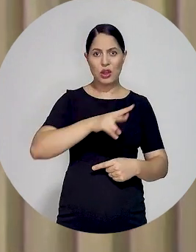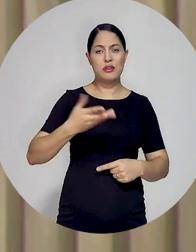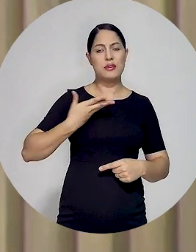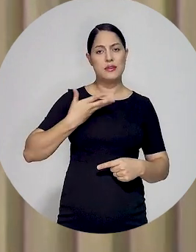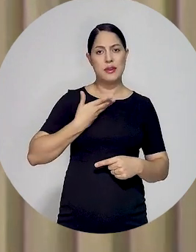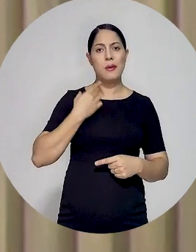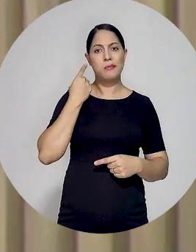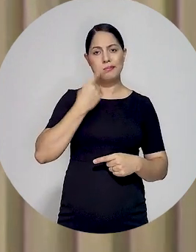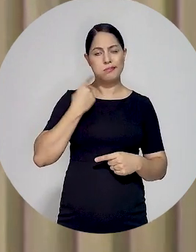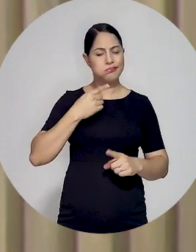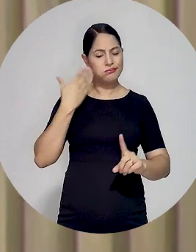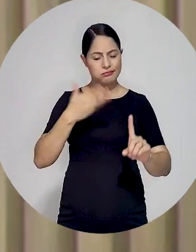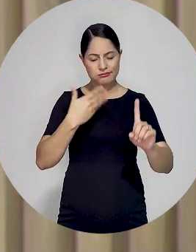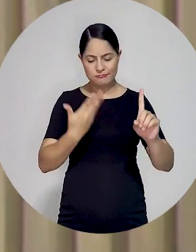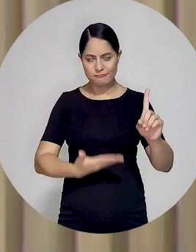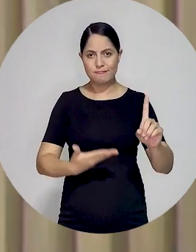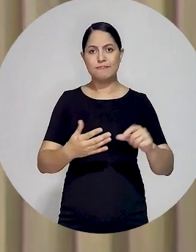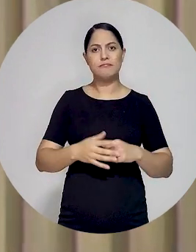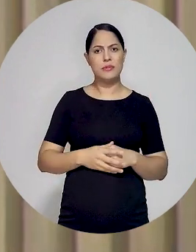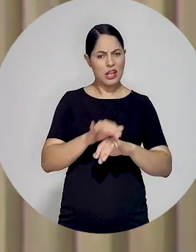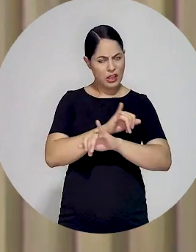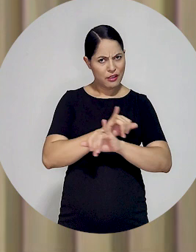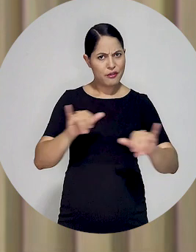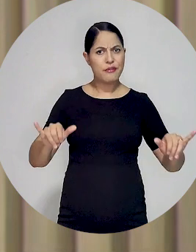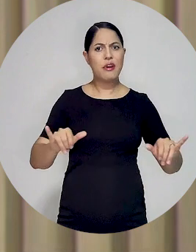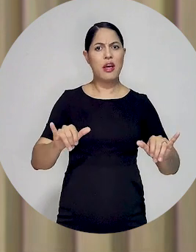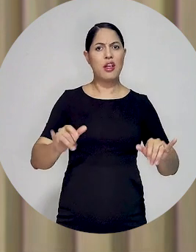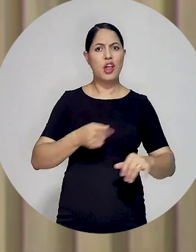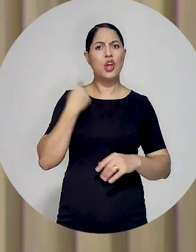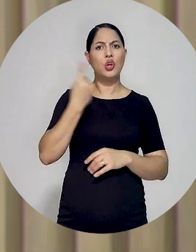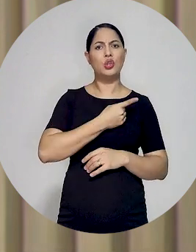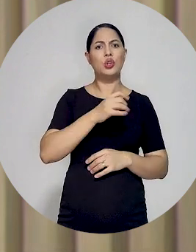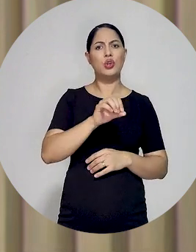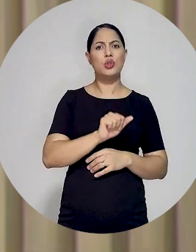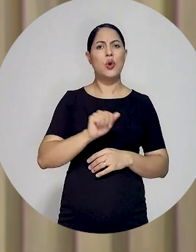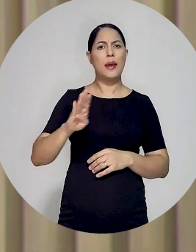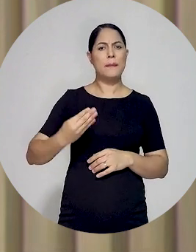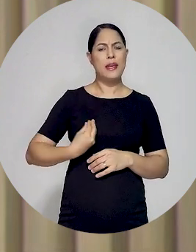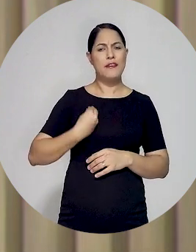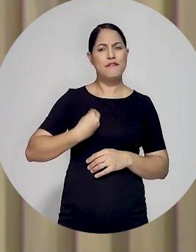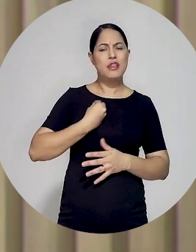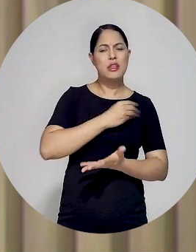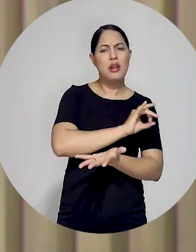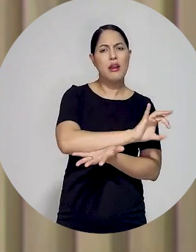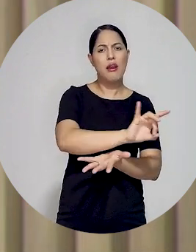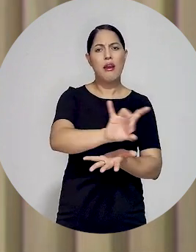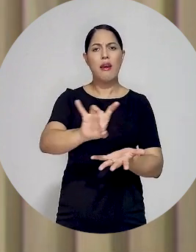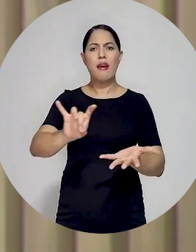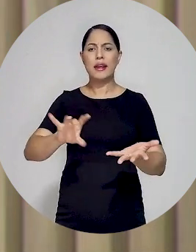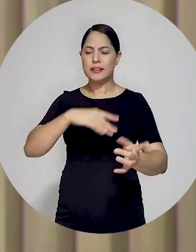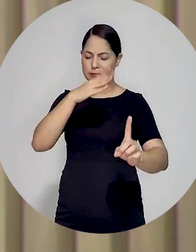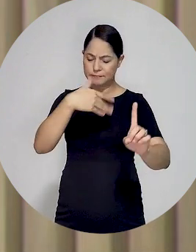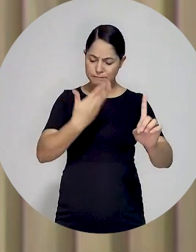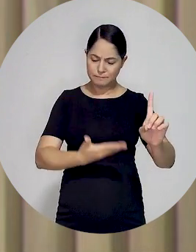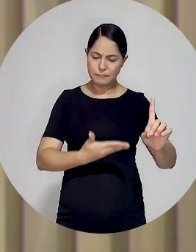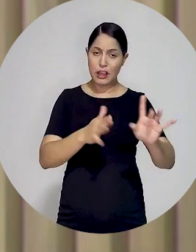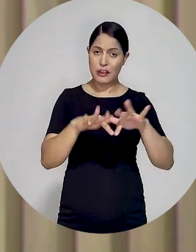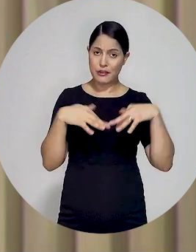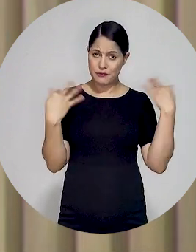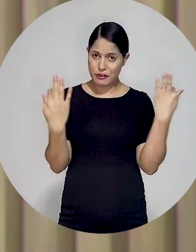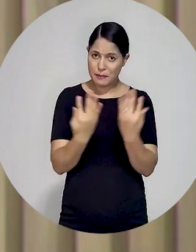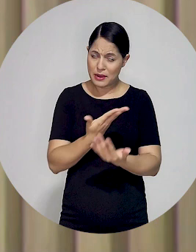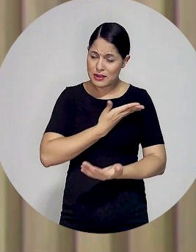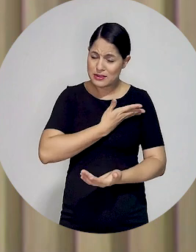colegas. Para finalizar, reforço que o esforço da Ordem é homenagear cada uma dessas vidas perdidas e